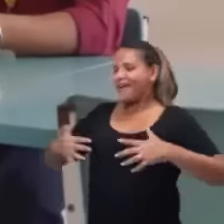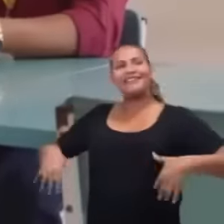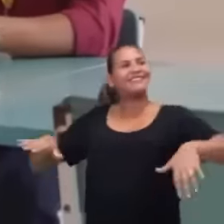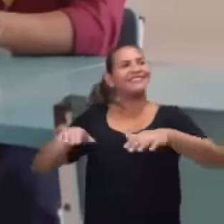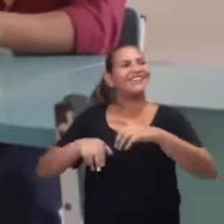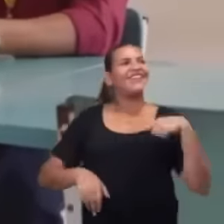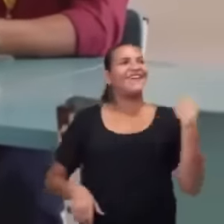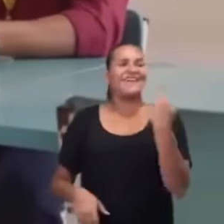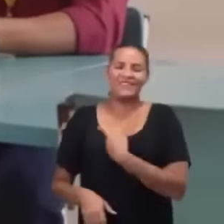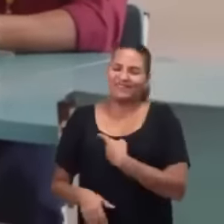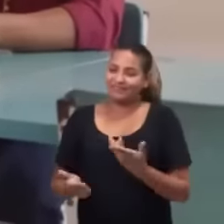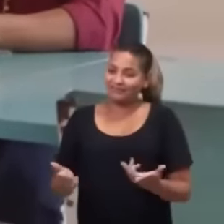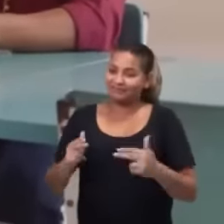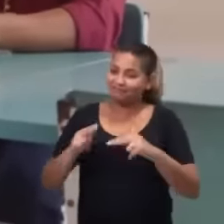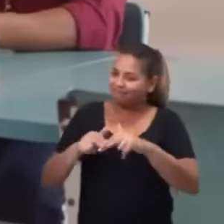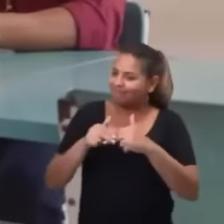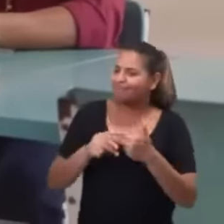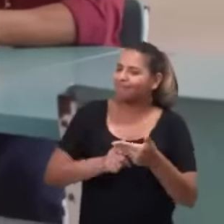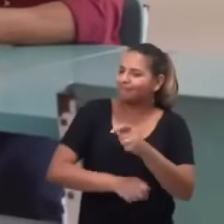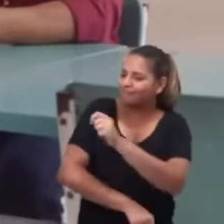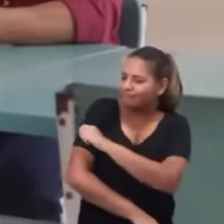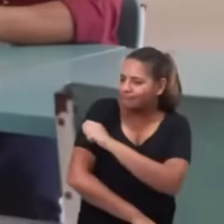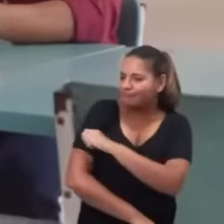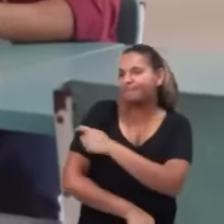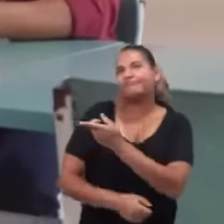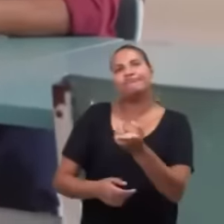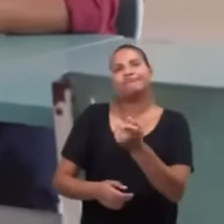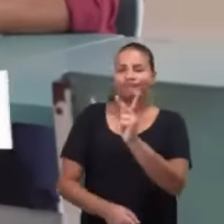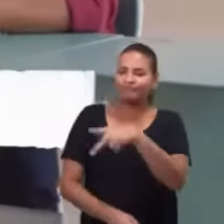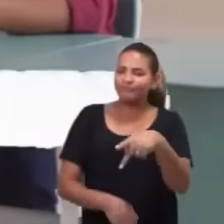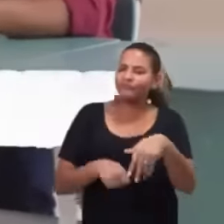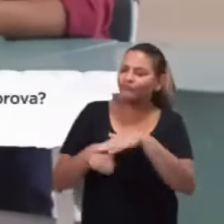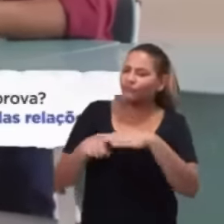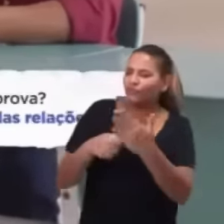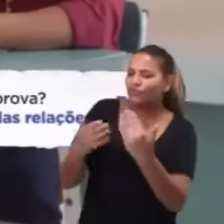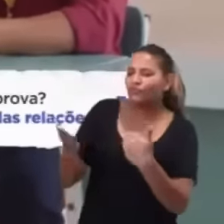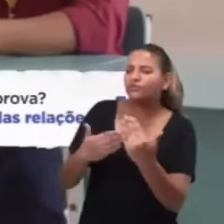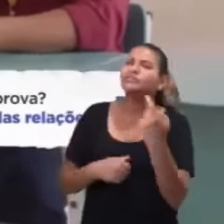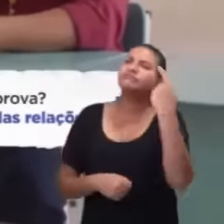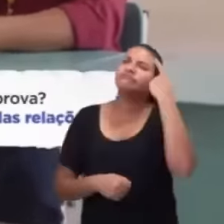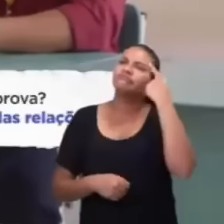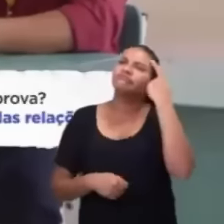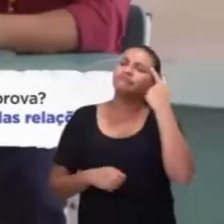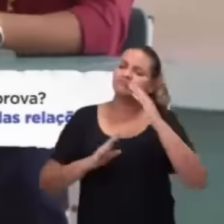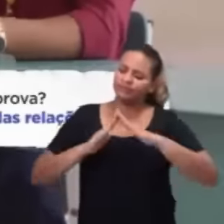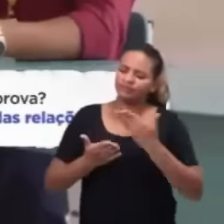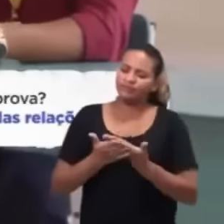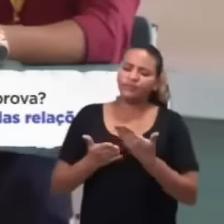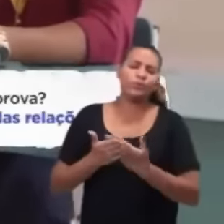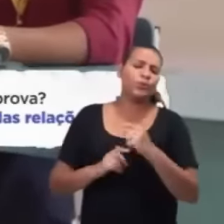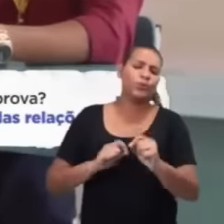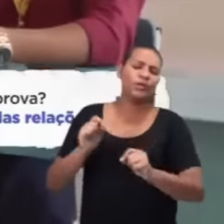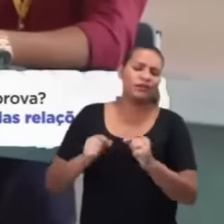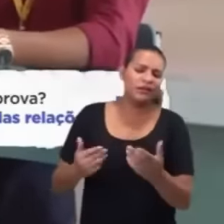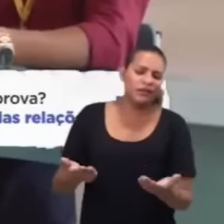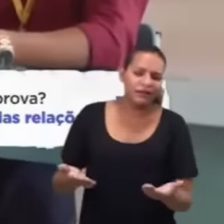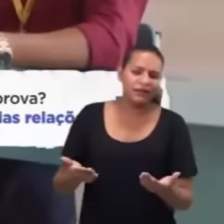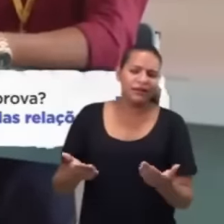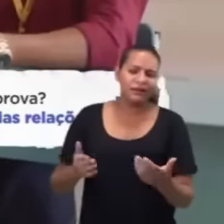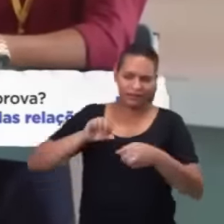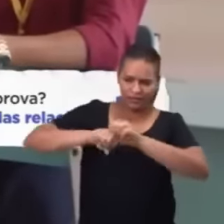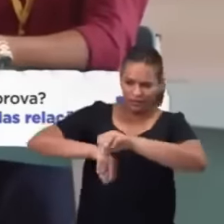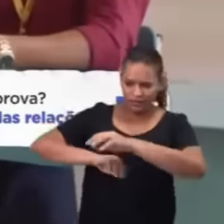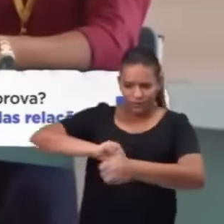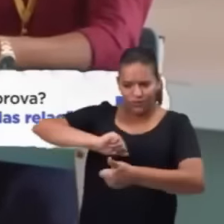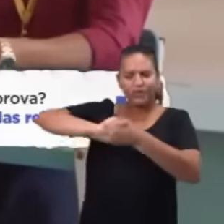vezes converso com os alunos, com os professores, assim, vamos pensar um pouquinho aqui, o que é a escola, o que é a educação de qualidade? É tirar uma nota boa na prova?